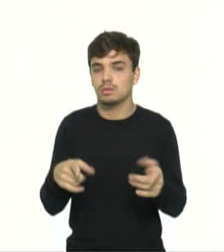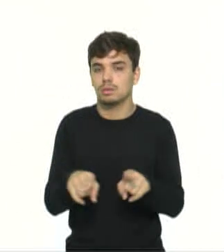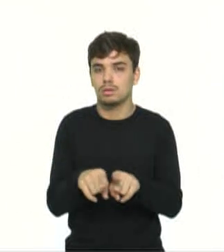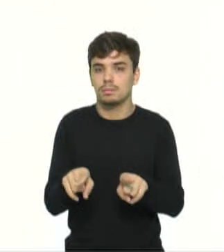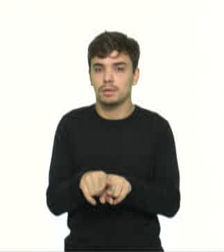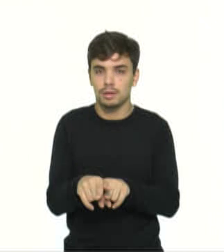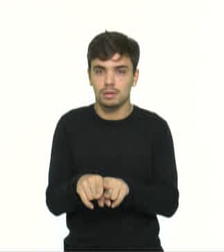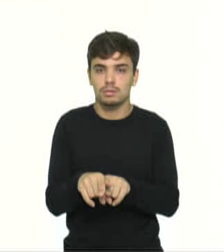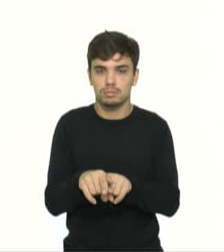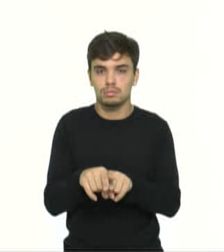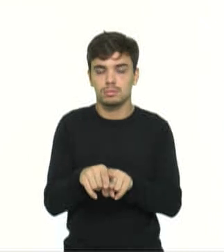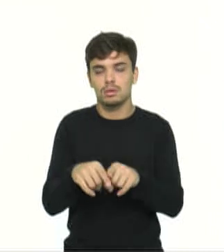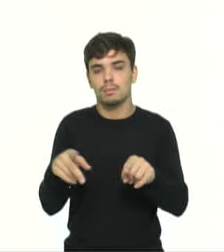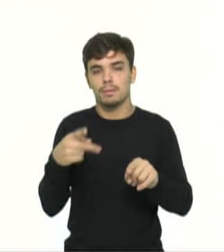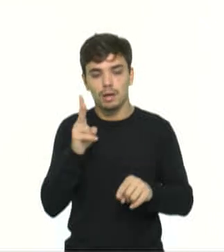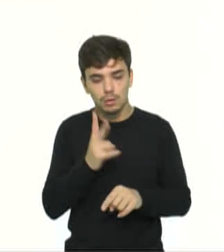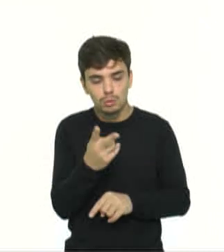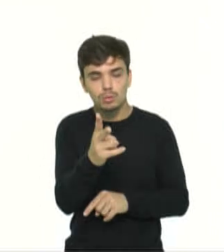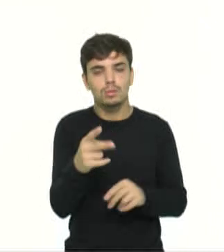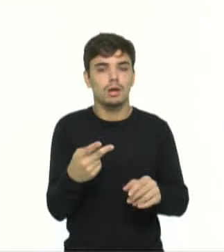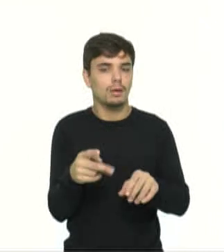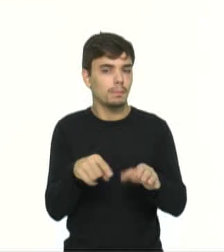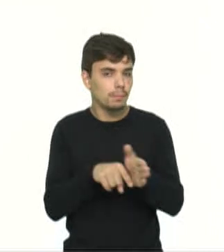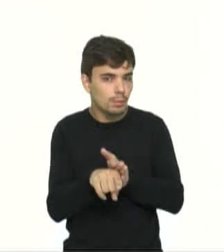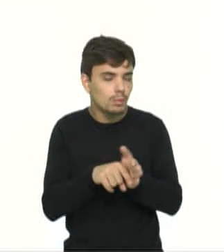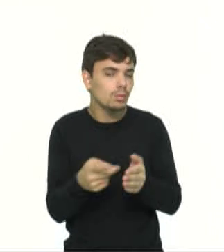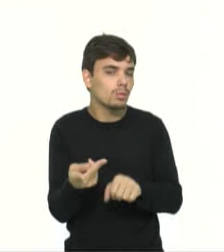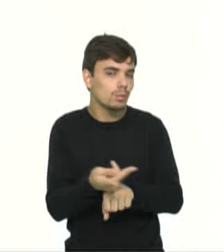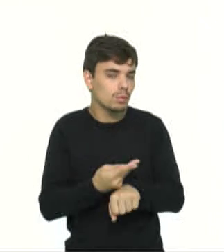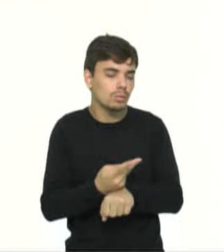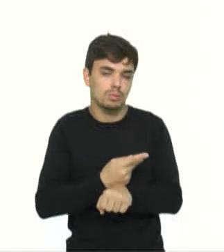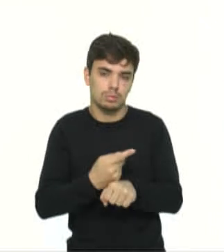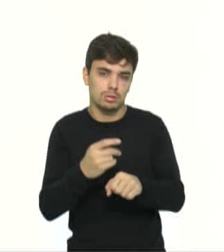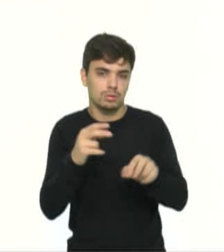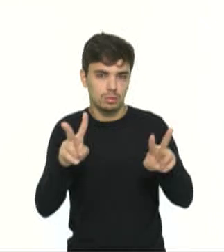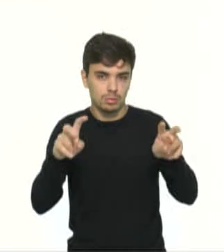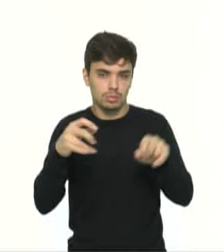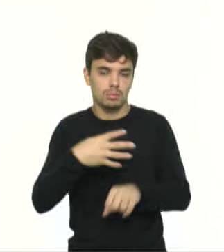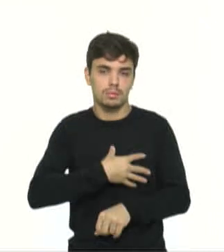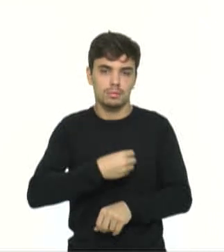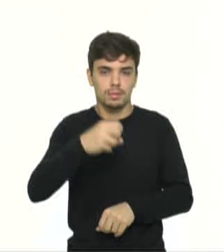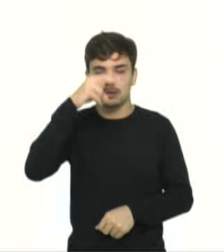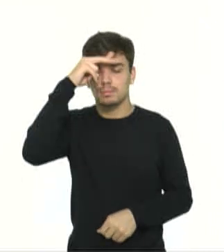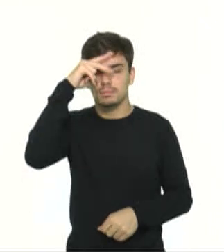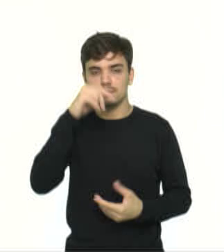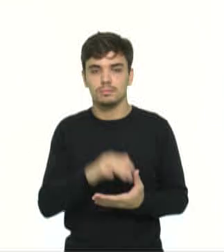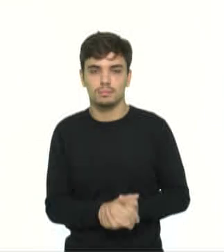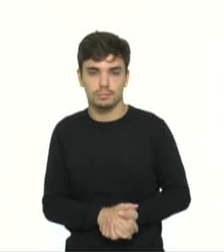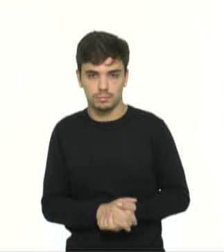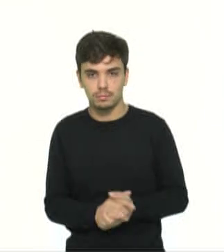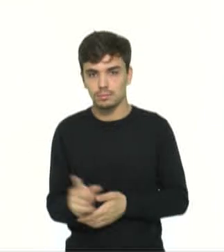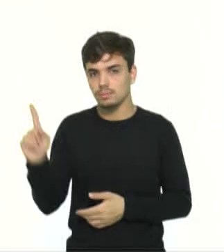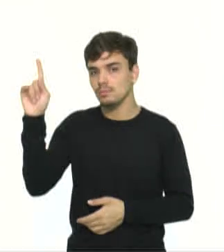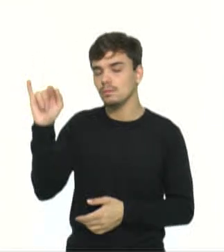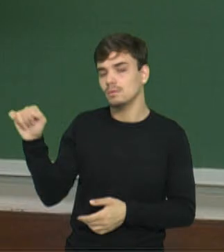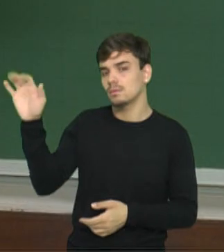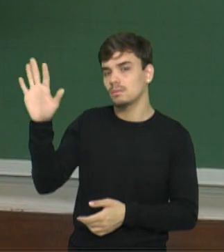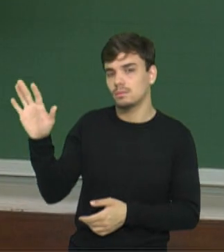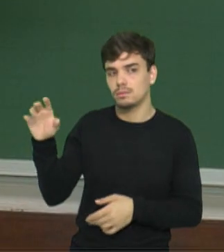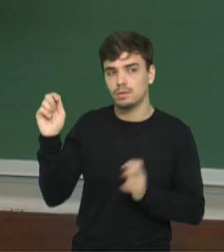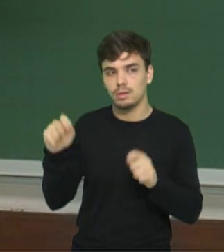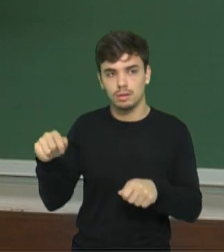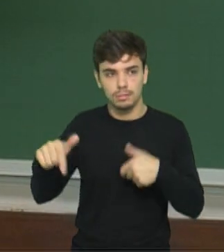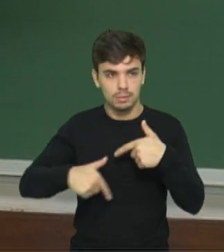para procurar notícia dos seus filhos. Então aqui está as mães e avós da Praça de Maio, nessa imagem histórica para que a gente